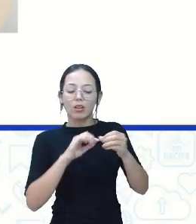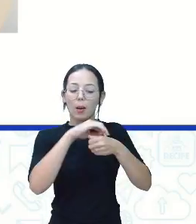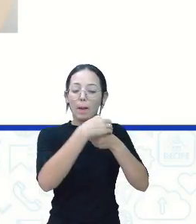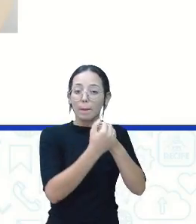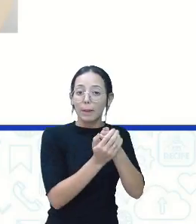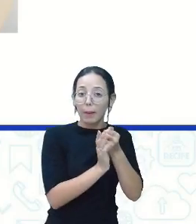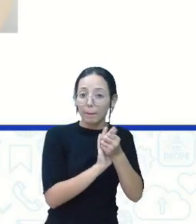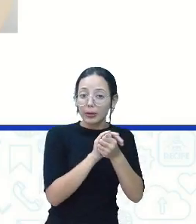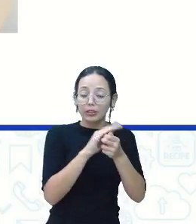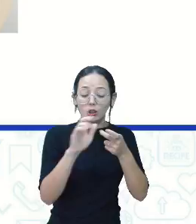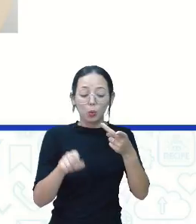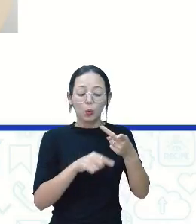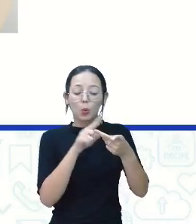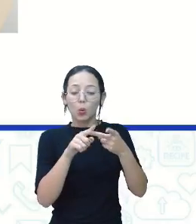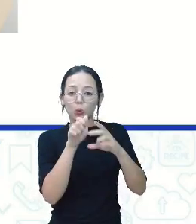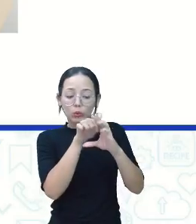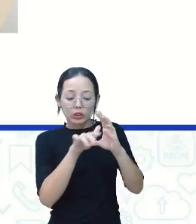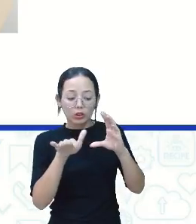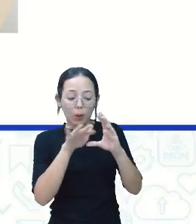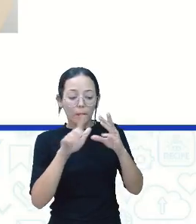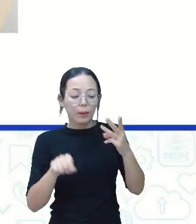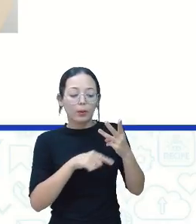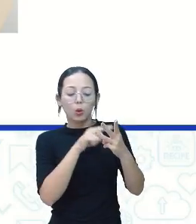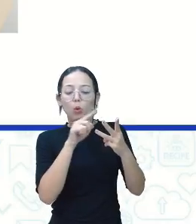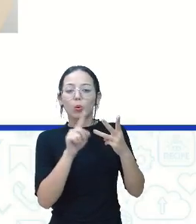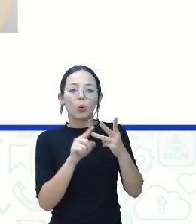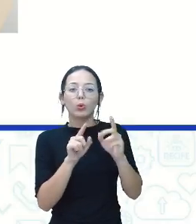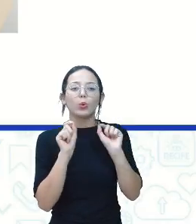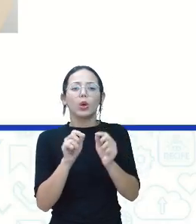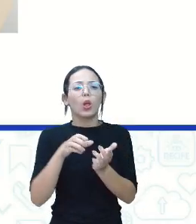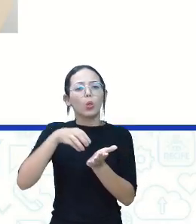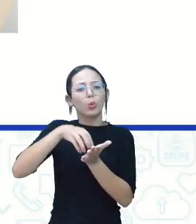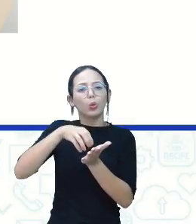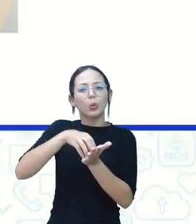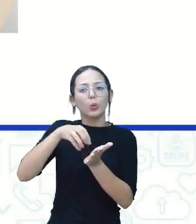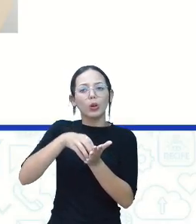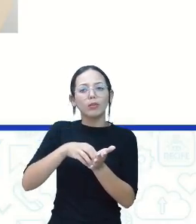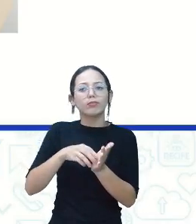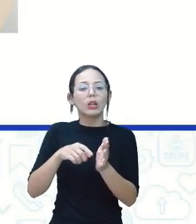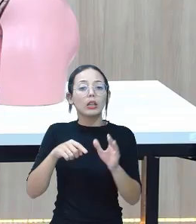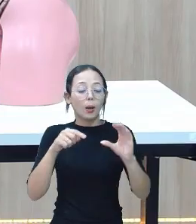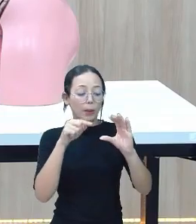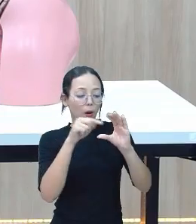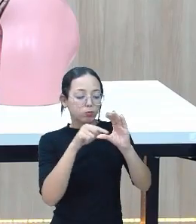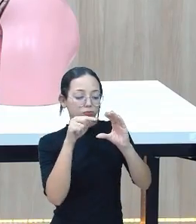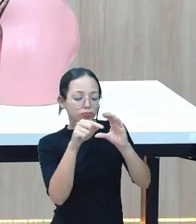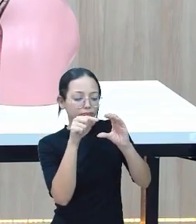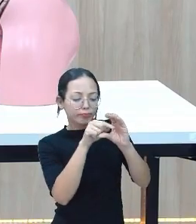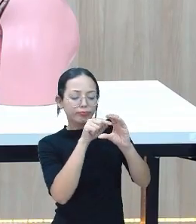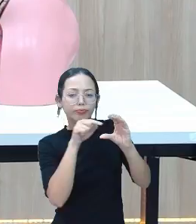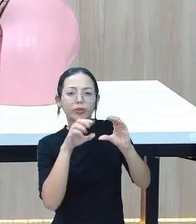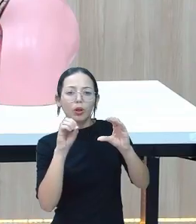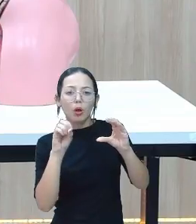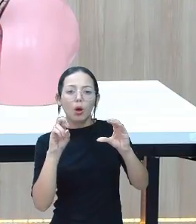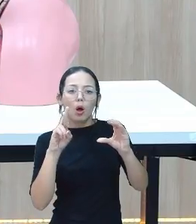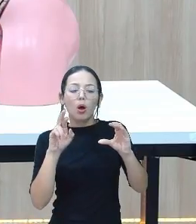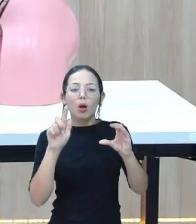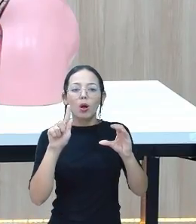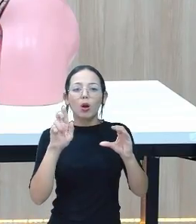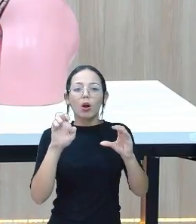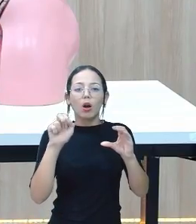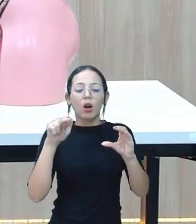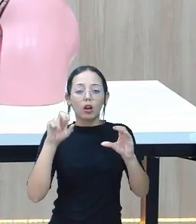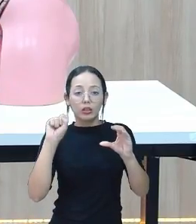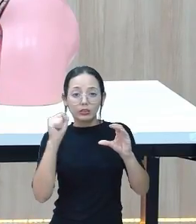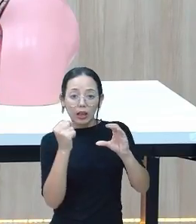o citoplasma e o núcleo. E aqui, pessoal, são as organelas que nós estamos vendo aqui